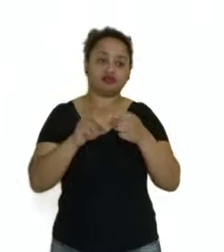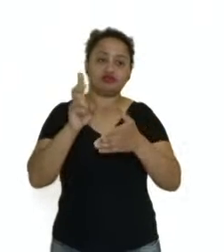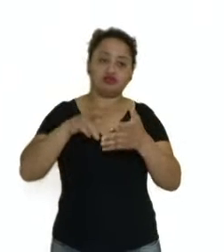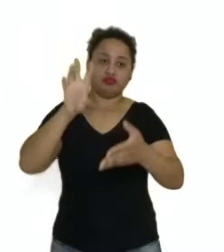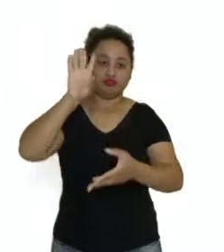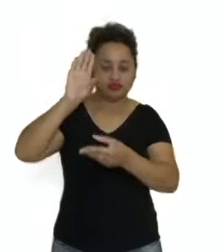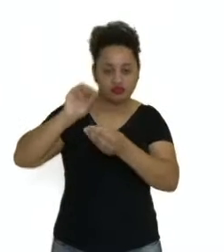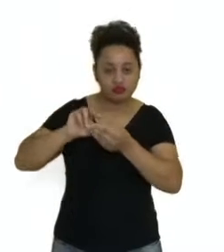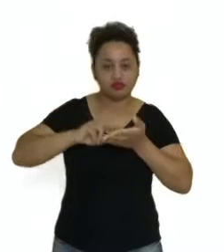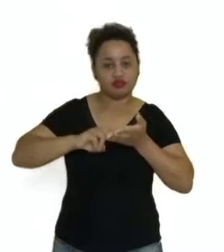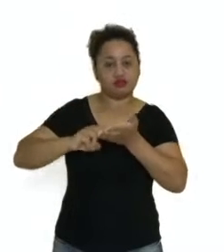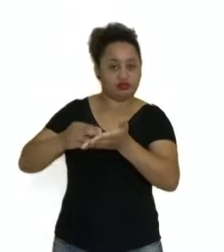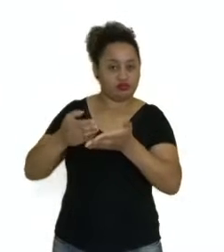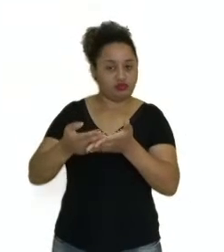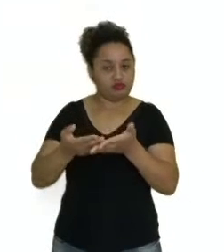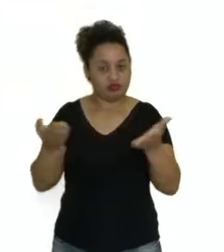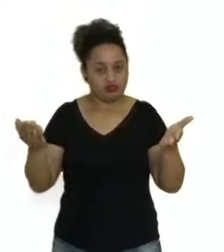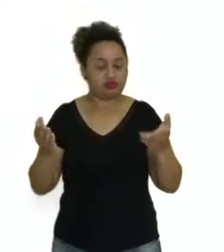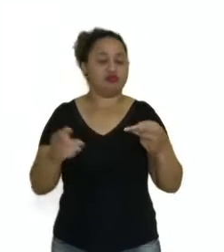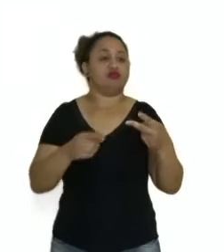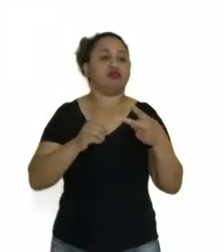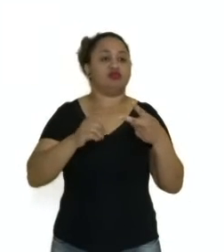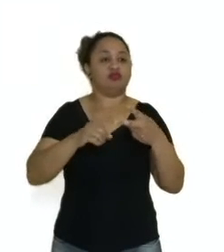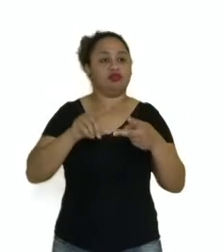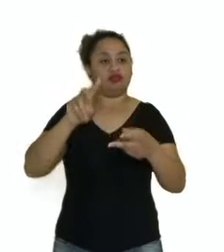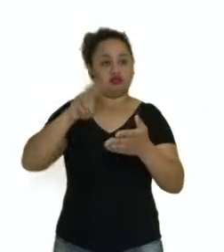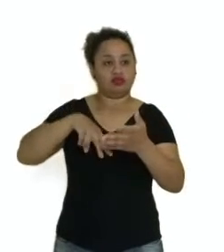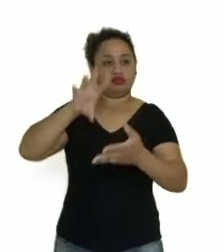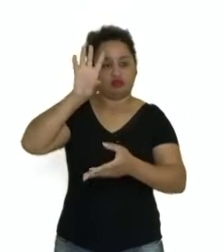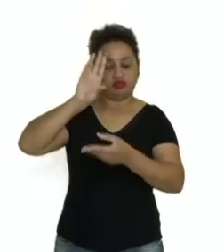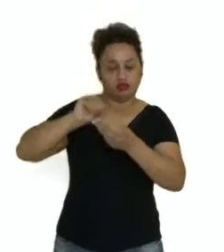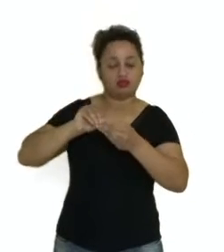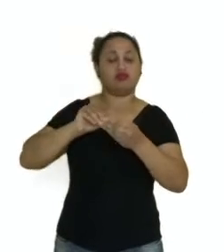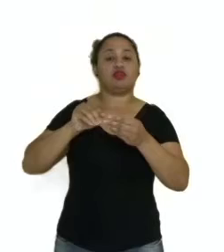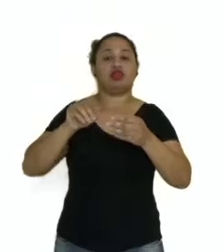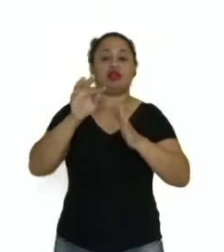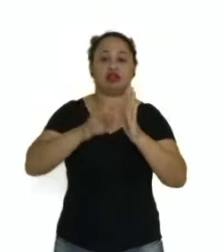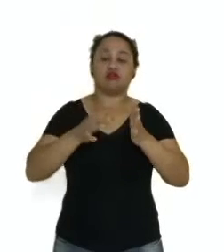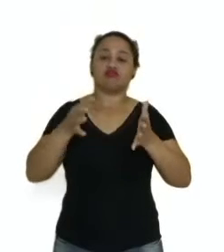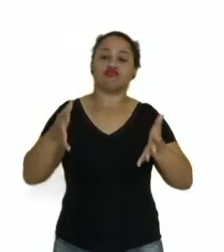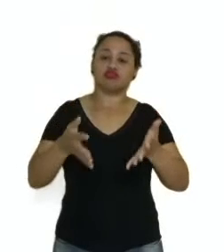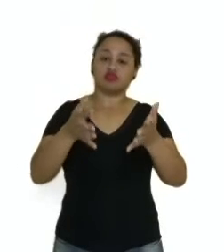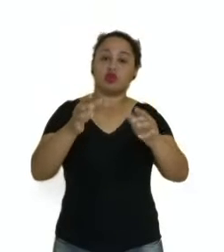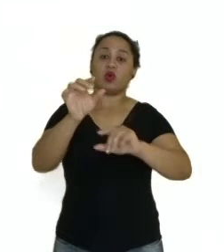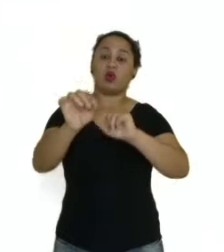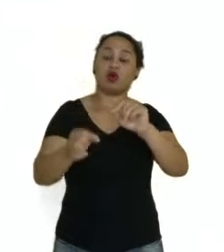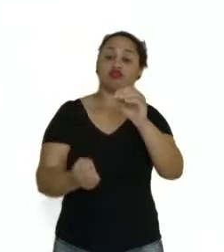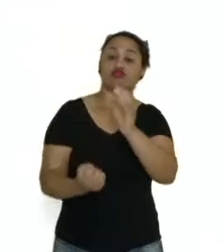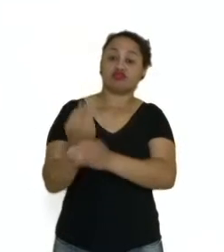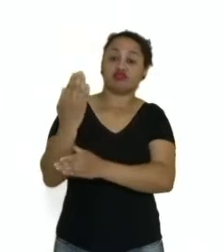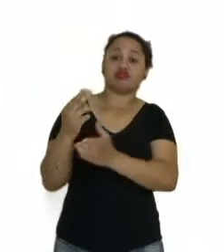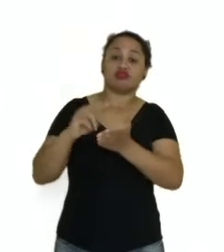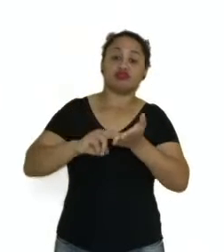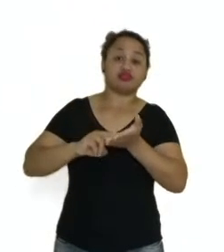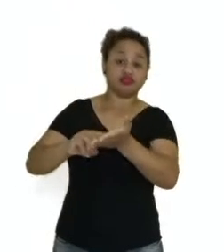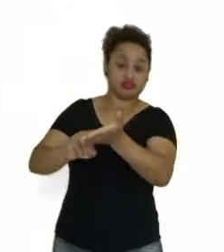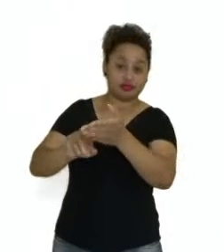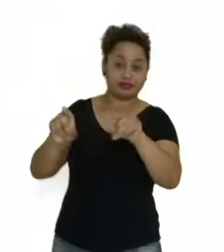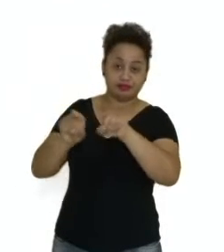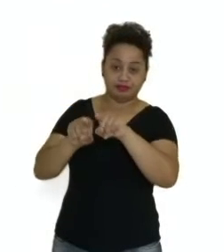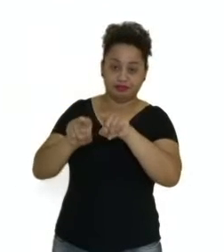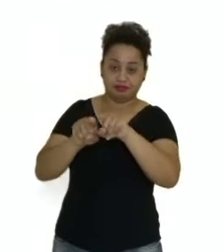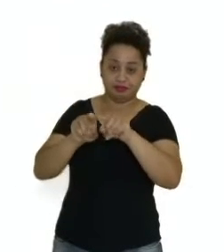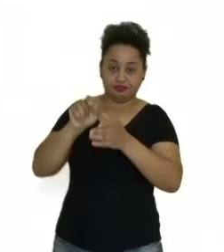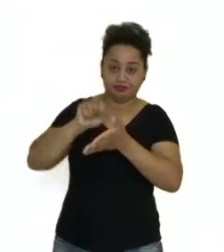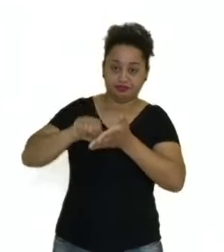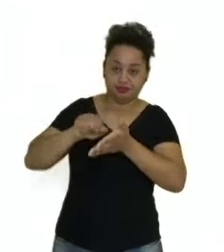e compreender uma carta aberta, ler e interpretar os textos motivadores para a produção de uma carta aberta